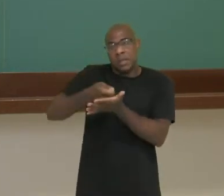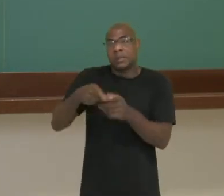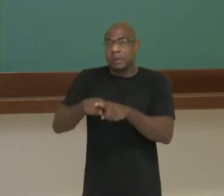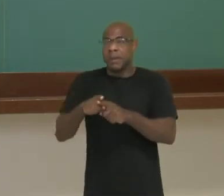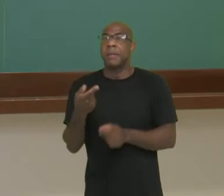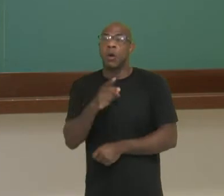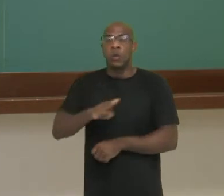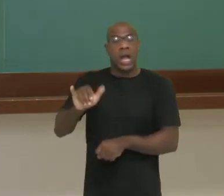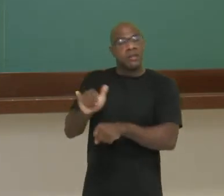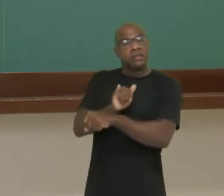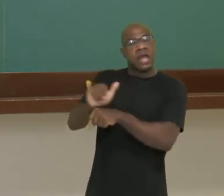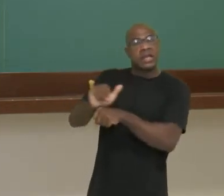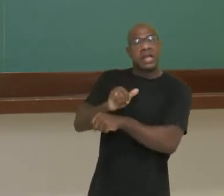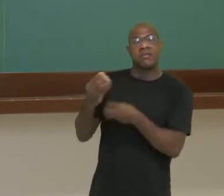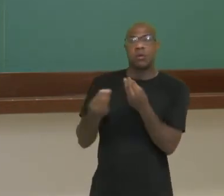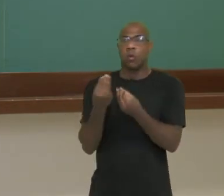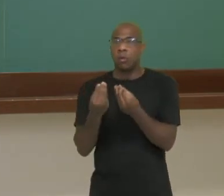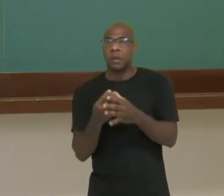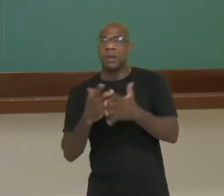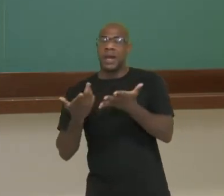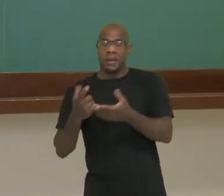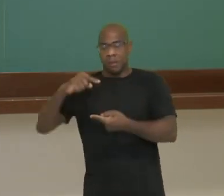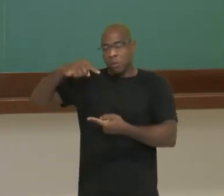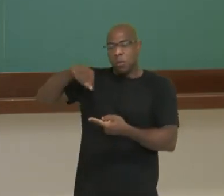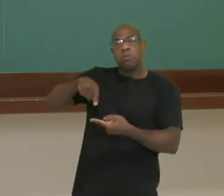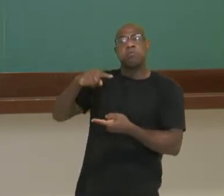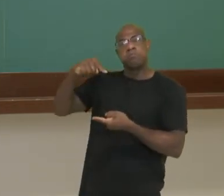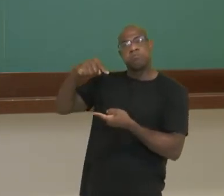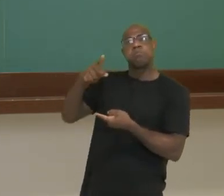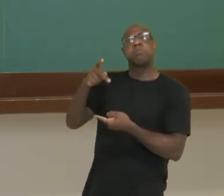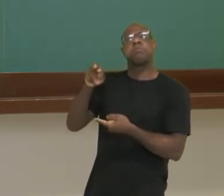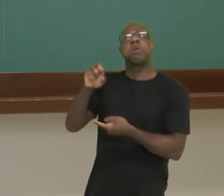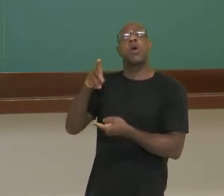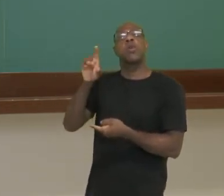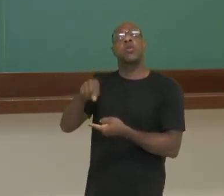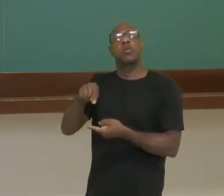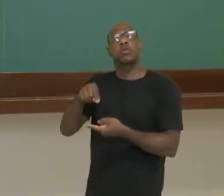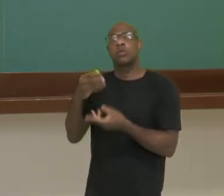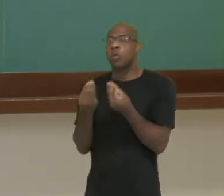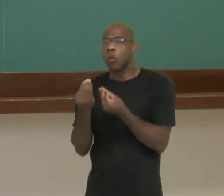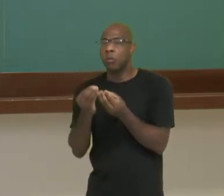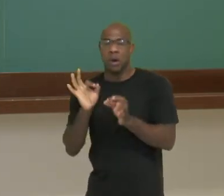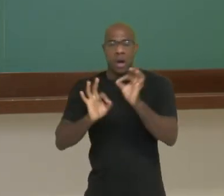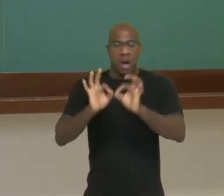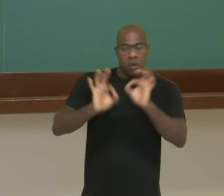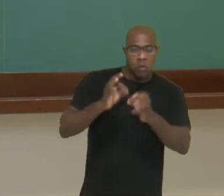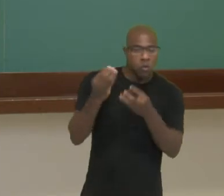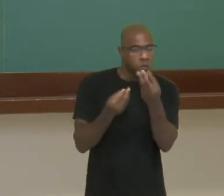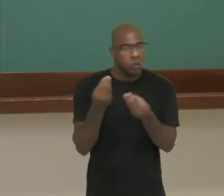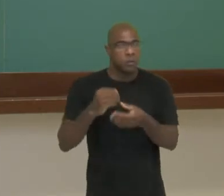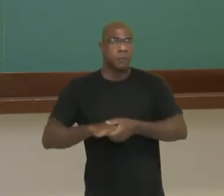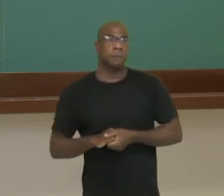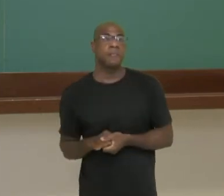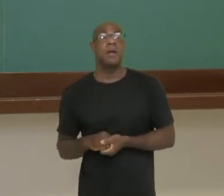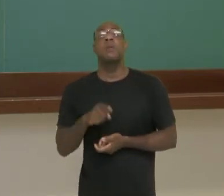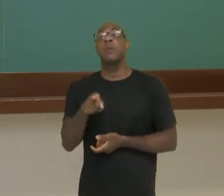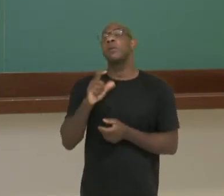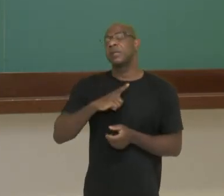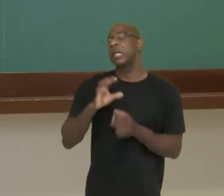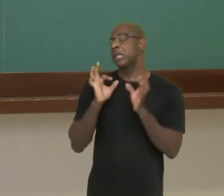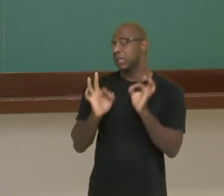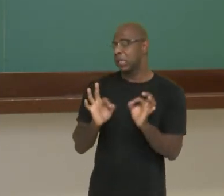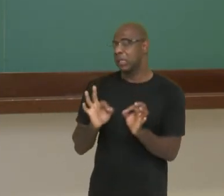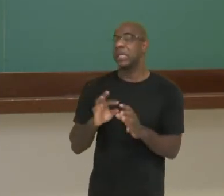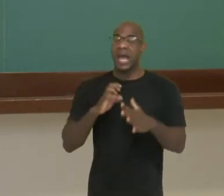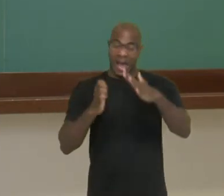estratégicas de se manter aquela linha ou de haver correções dentro daquela linha. Vocês podem ter certeza que todas as